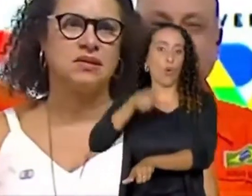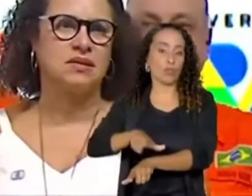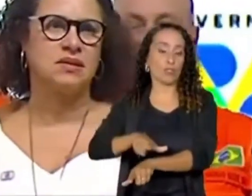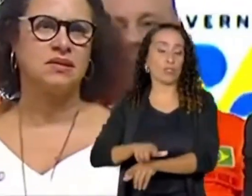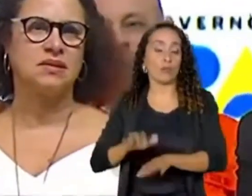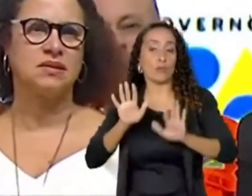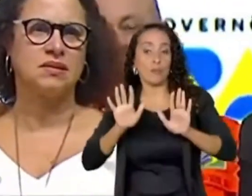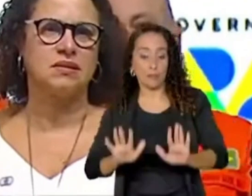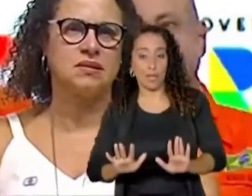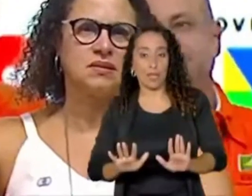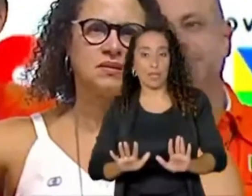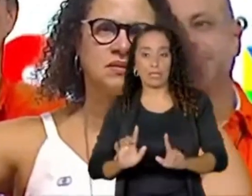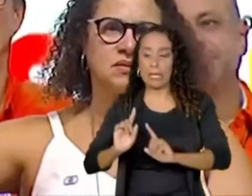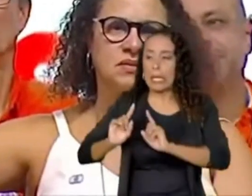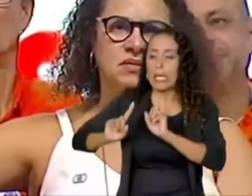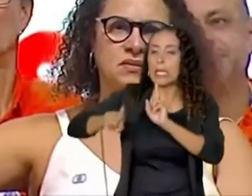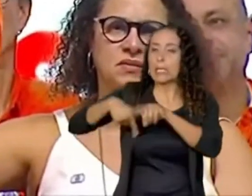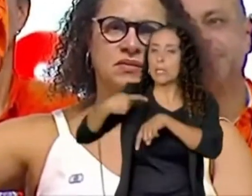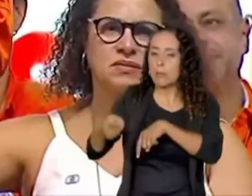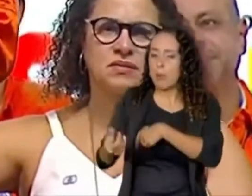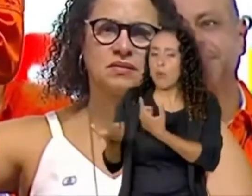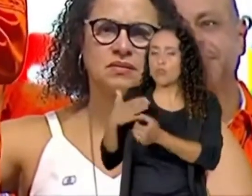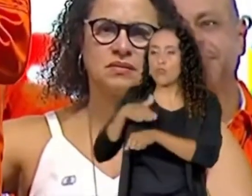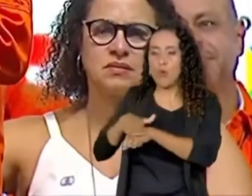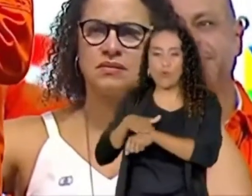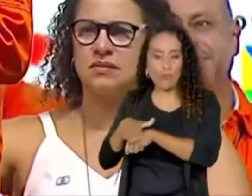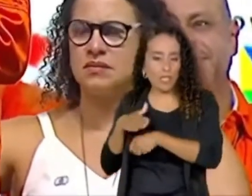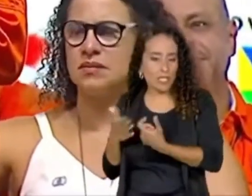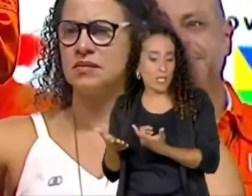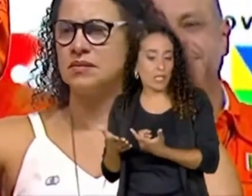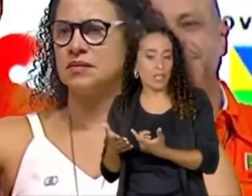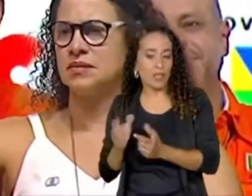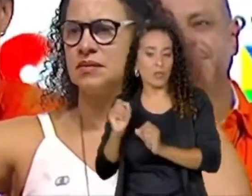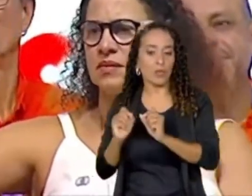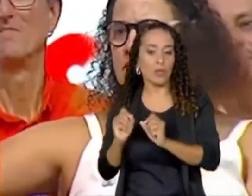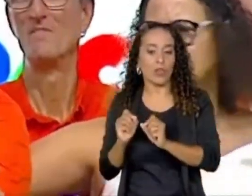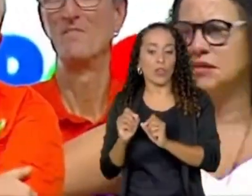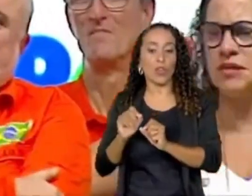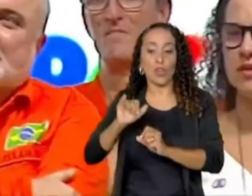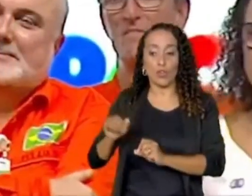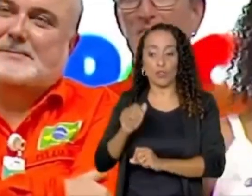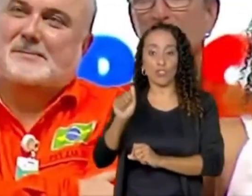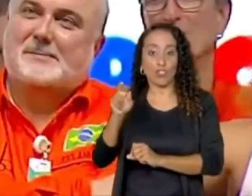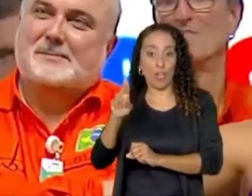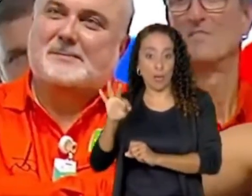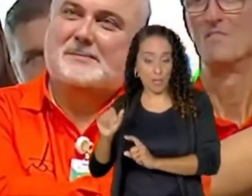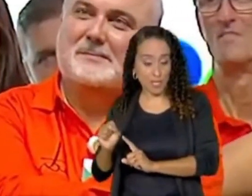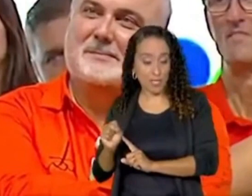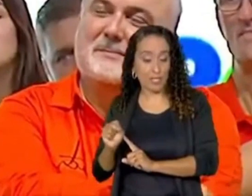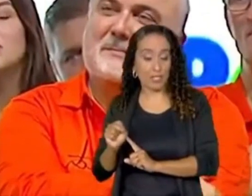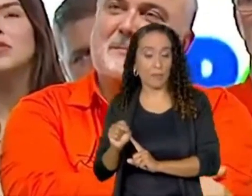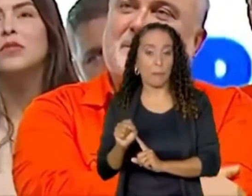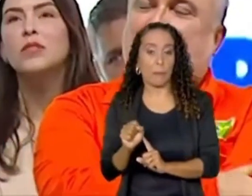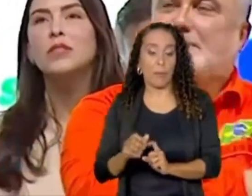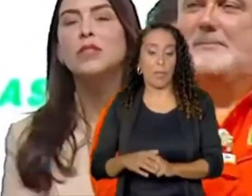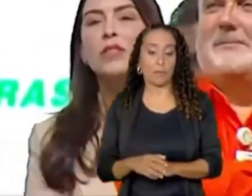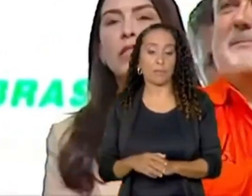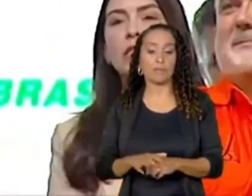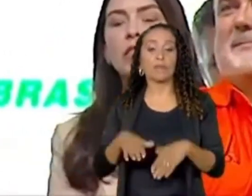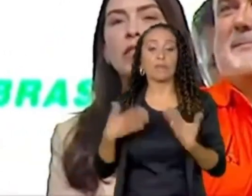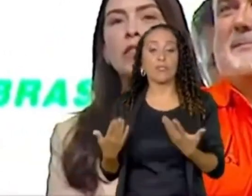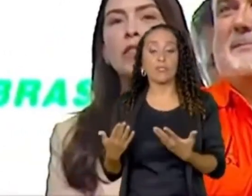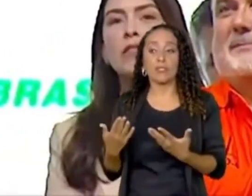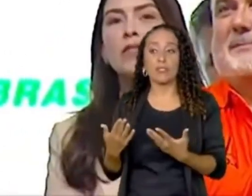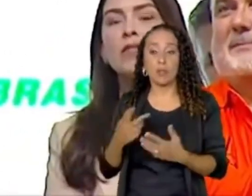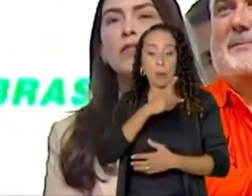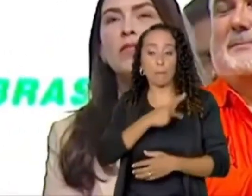Acontece que depois que eu tive a conversa com o Chaves, com o Jarbas Vasconcelos, o Chaves veio